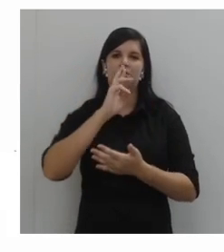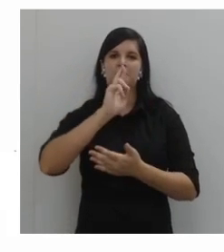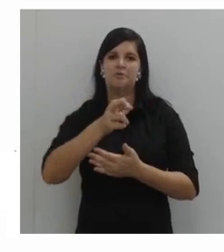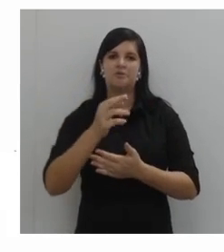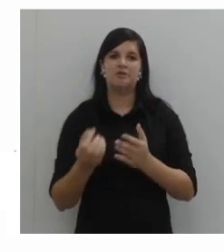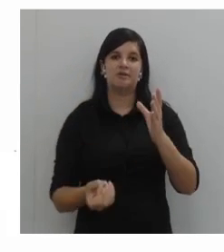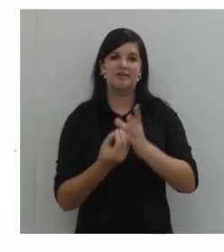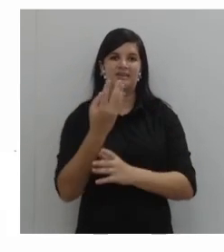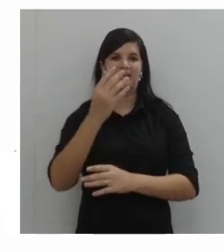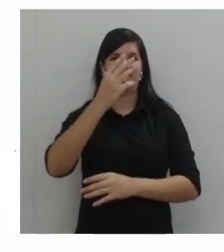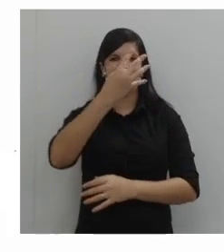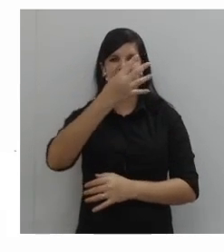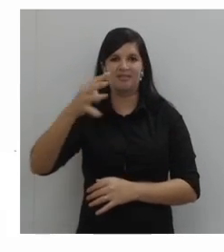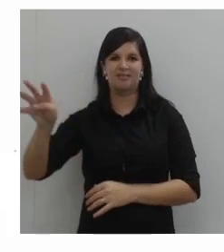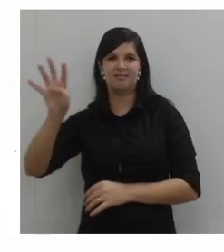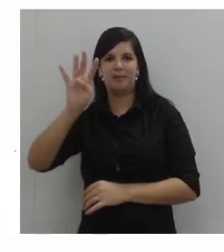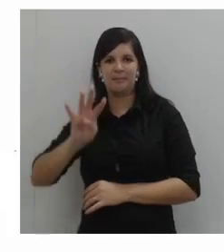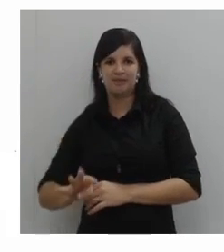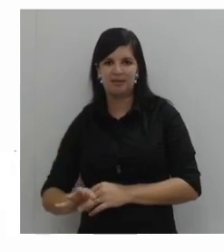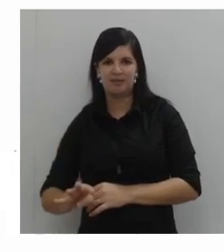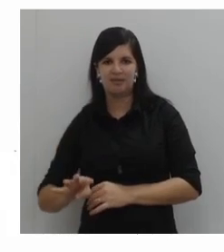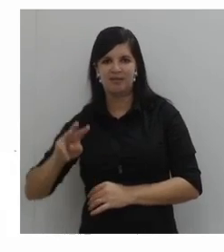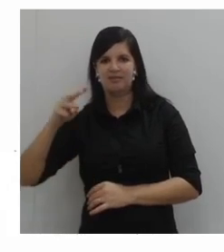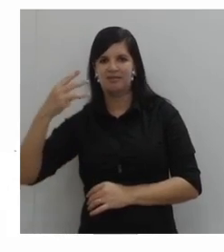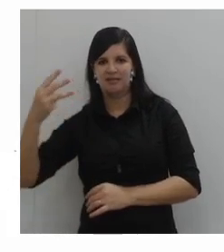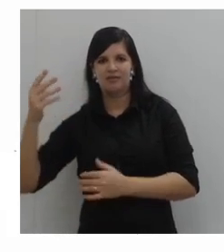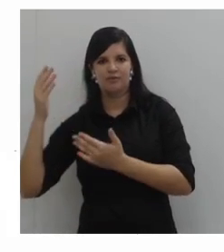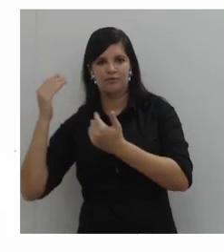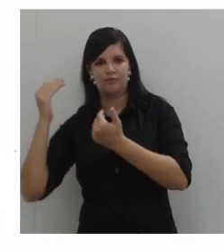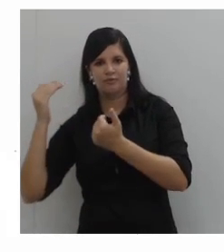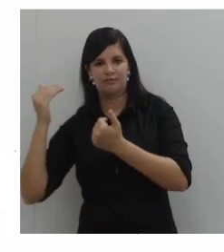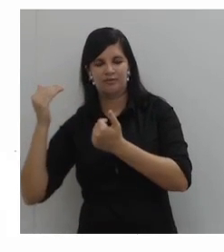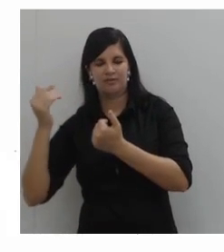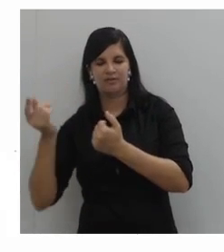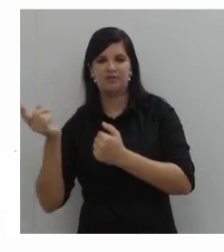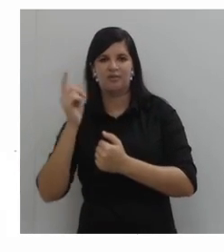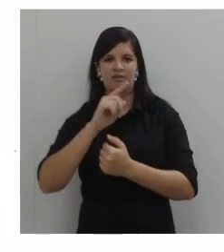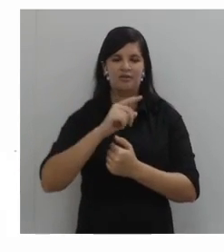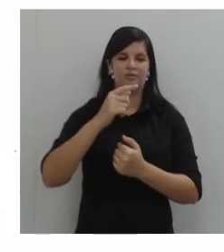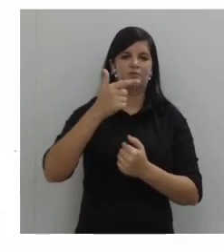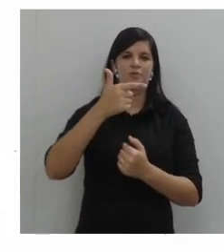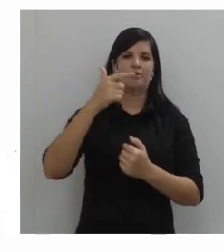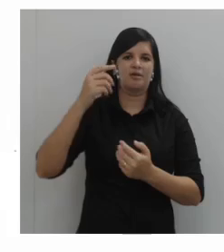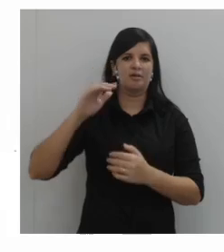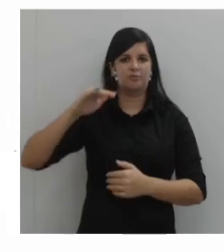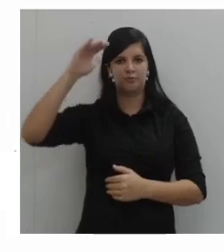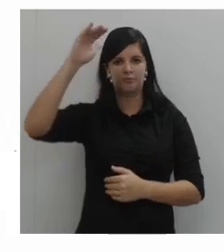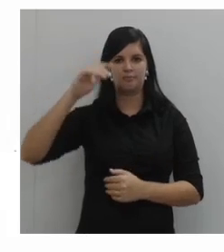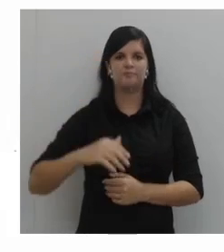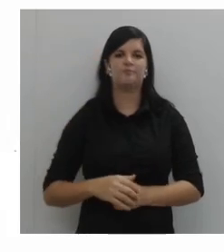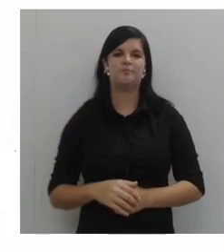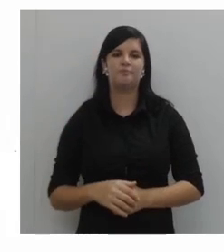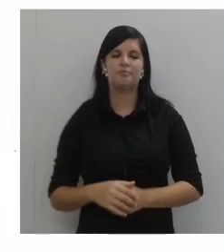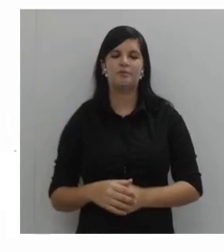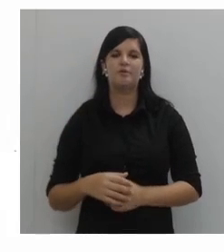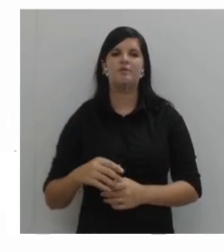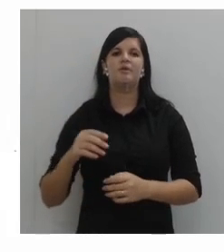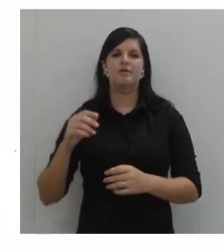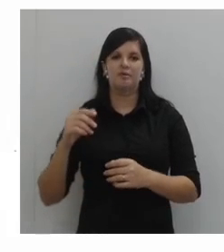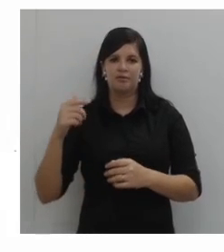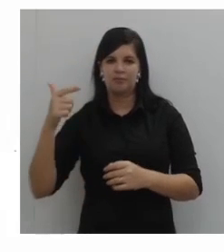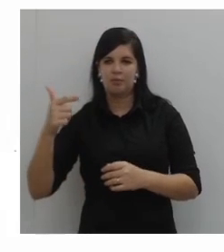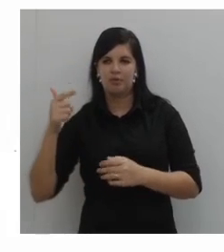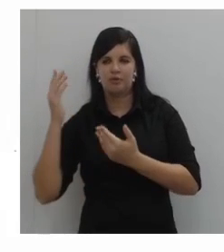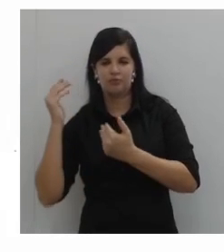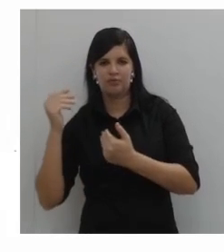a tabelinha. Para cada 3 adolescentes, eu tenho que ter 2 adultos. Aí eu boto mais 3 adolescentes, então eu vou ter mais 3 adultos,